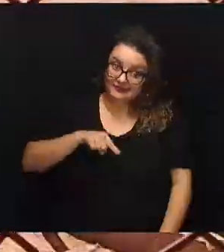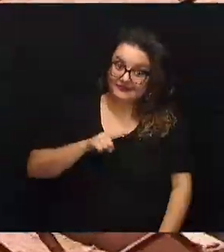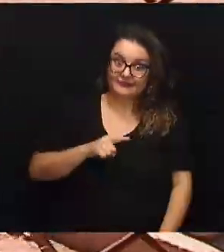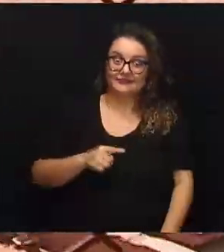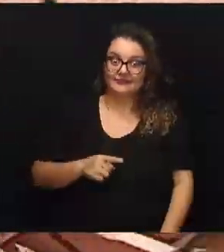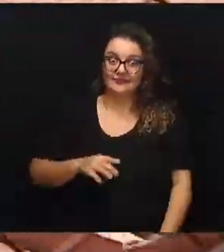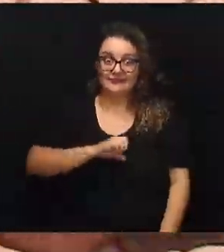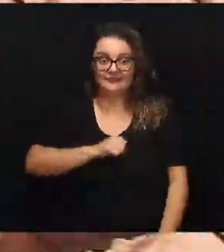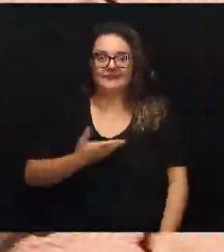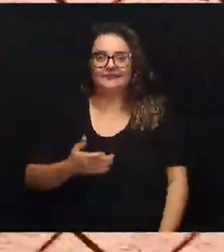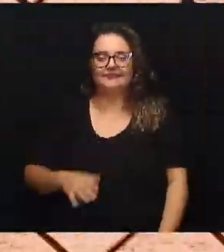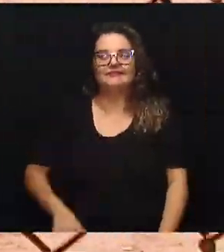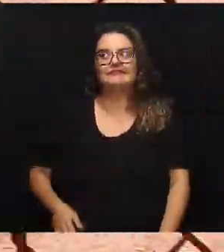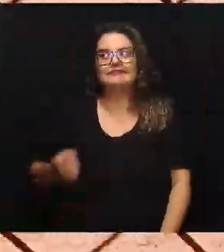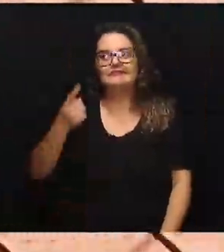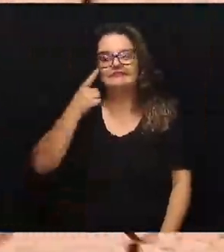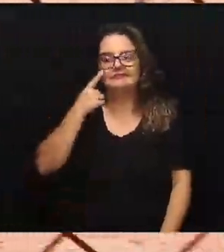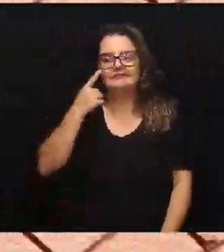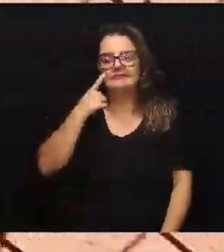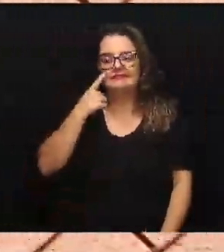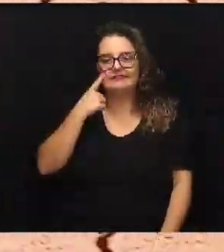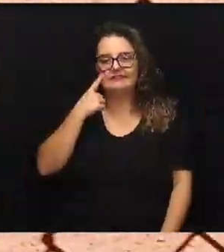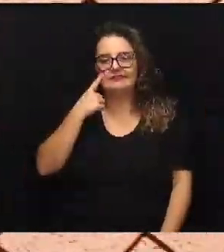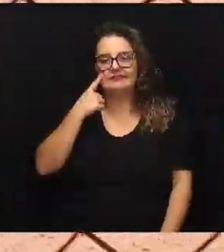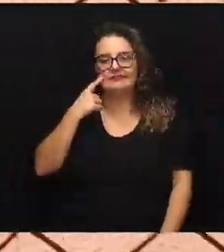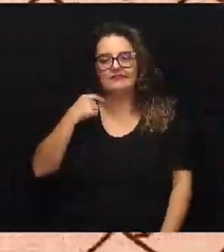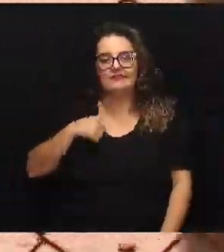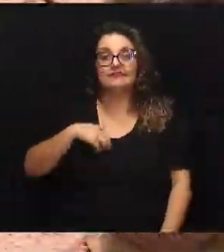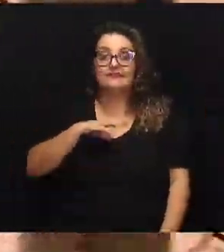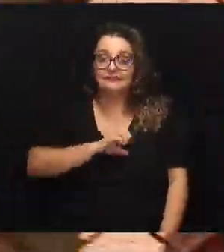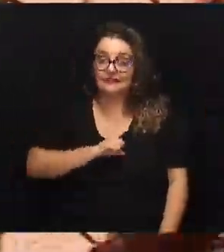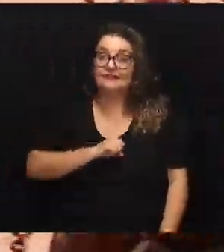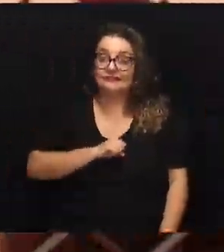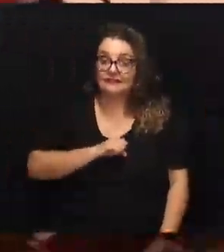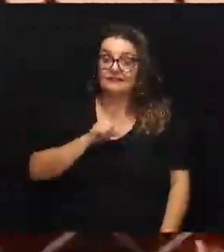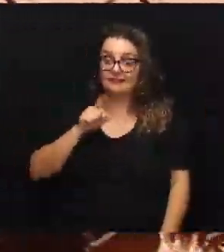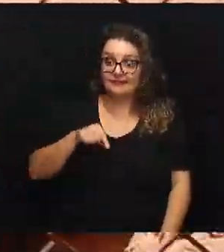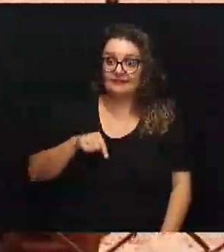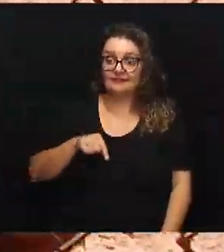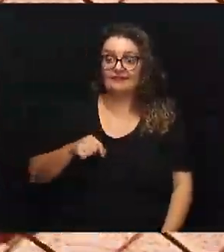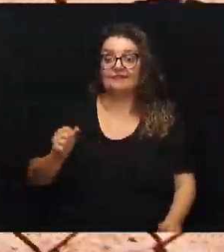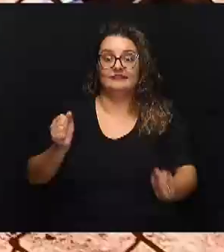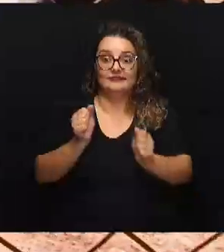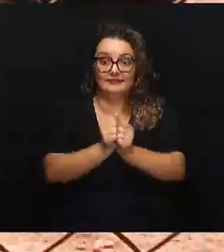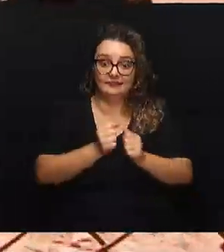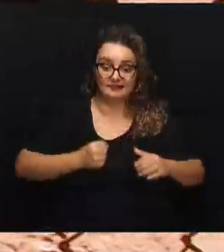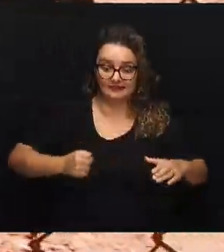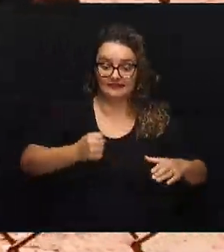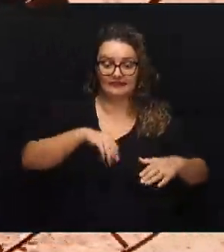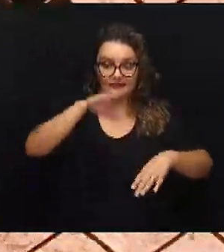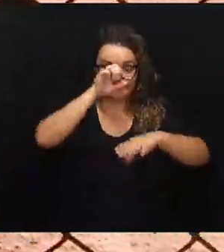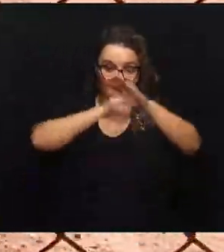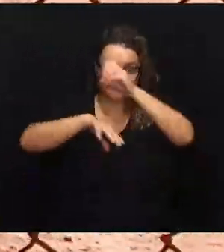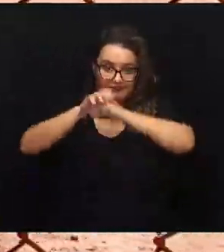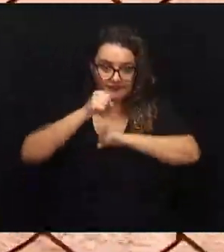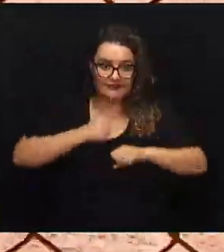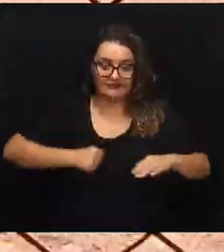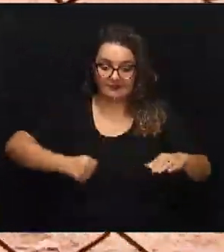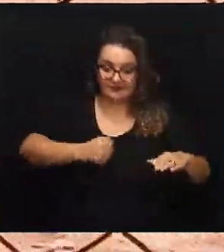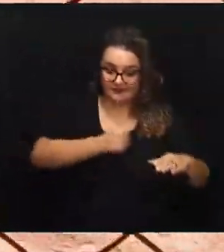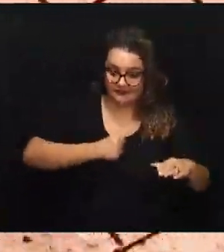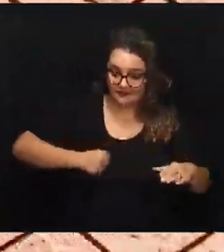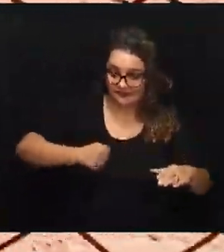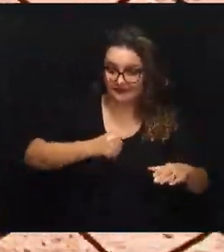agora? Olha, uma que eu gostei bastante foi de ter ficado na cozinha, né? Ter aprendido a cozinhar,